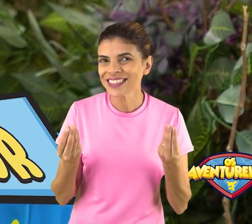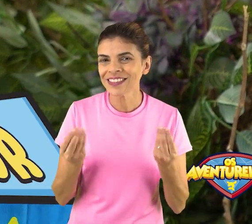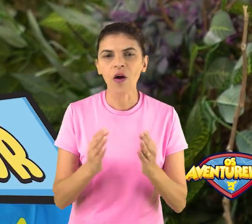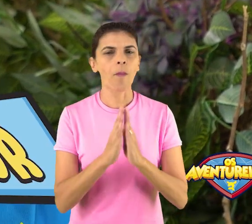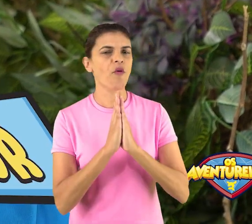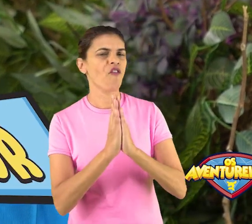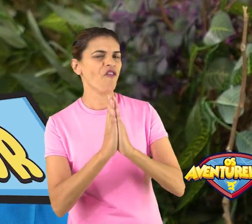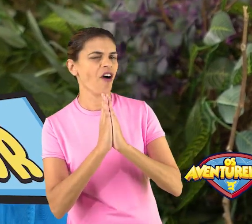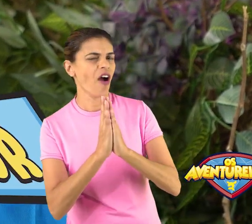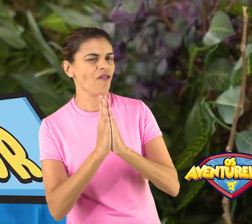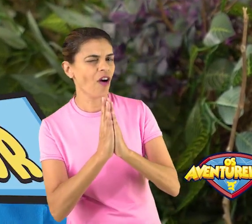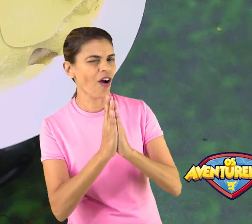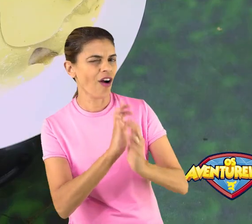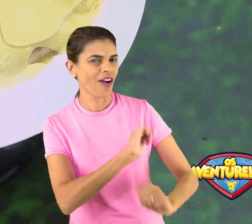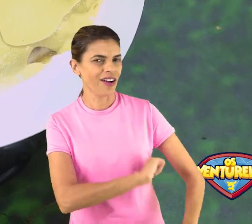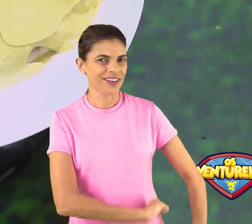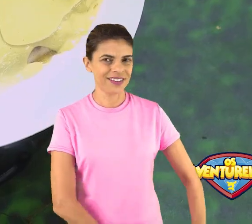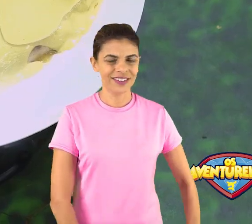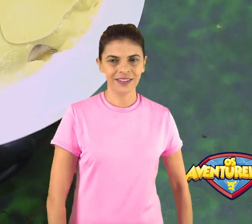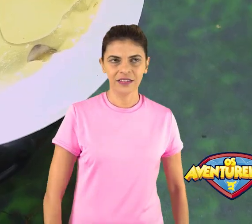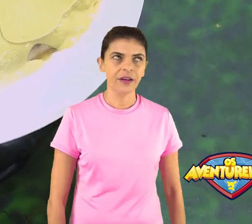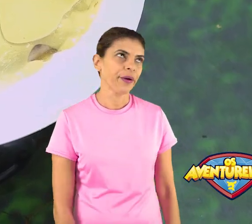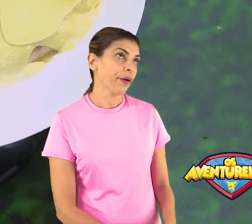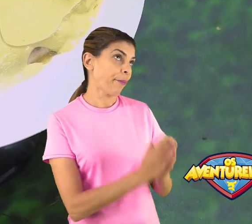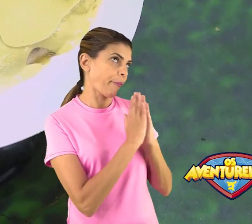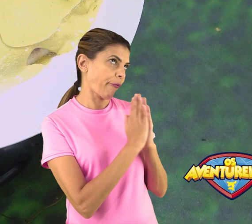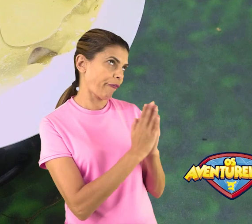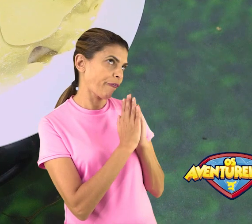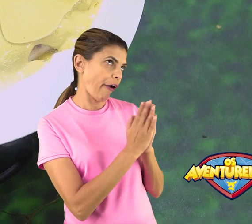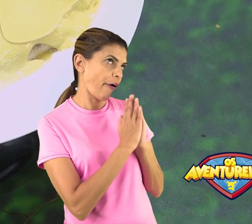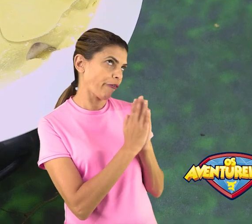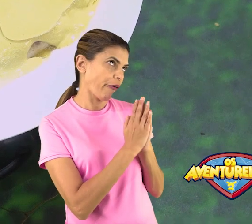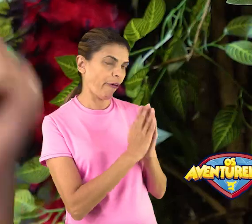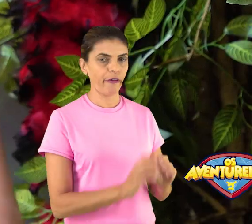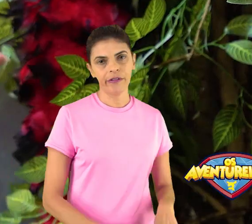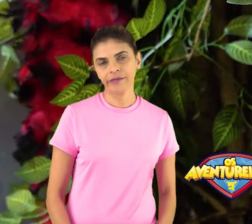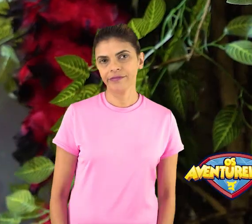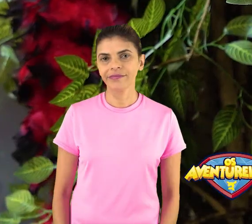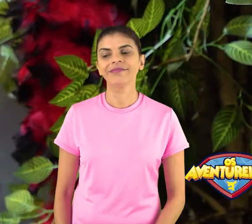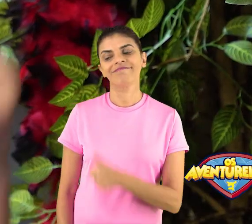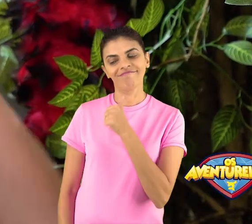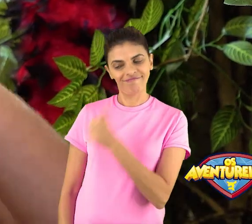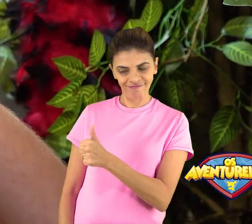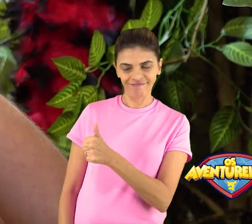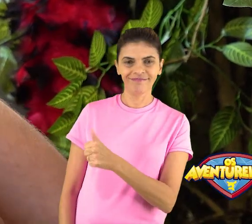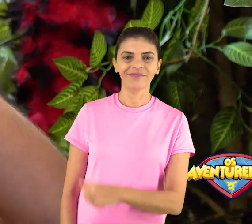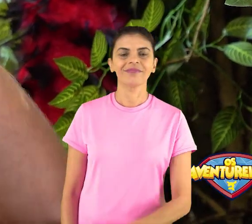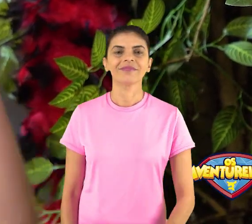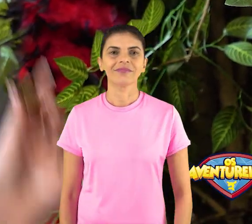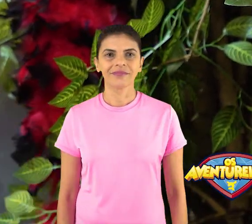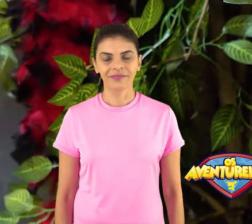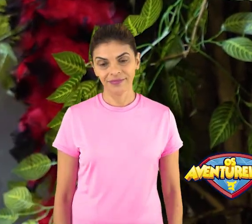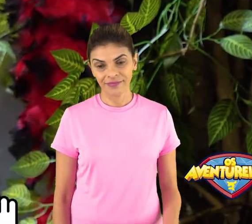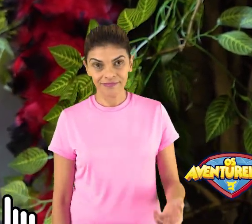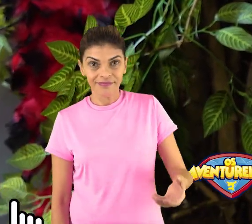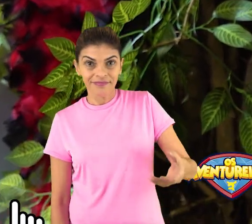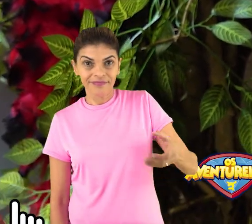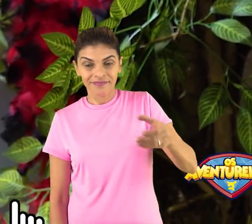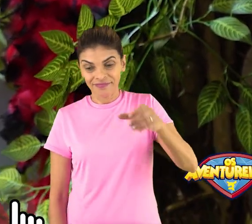Por favor! Por favor! Agora sim!